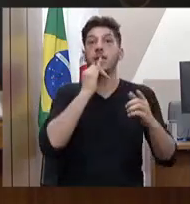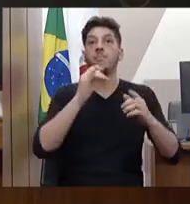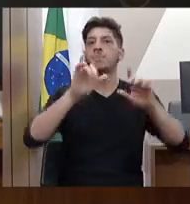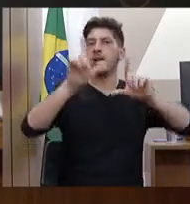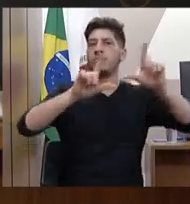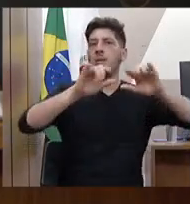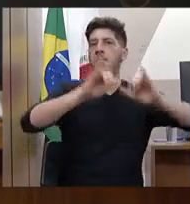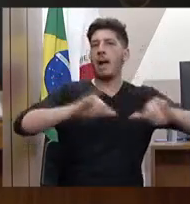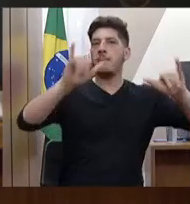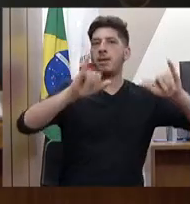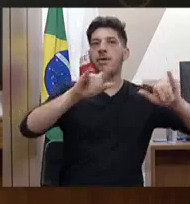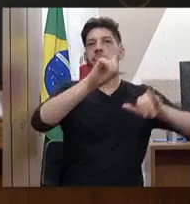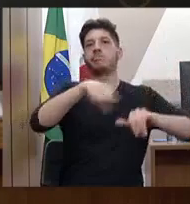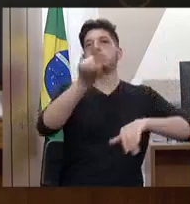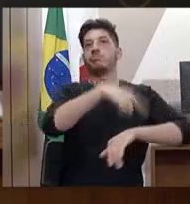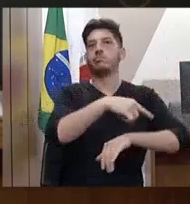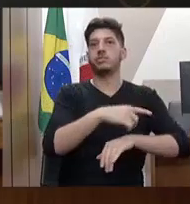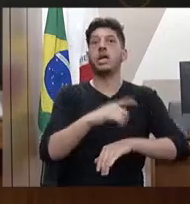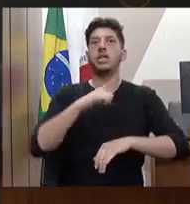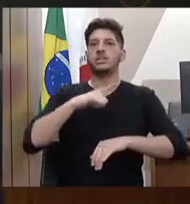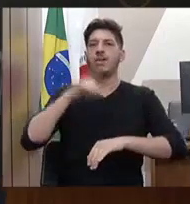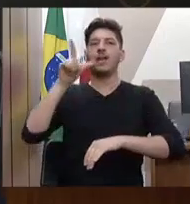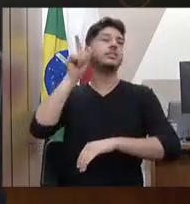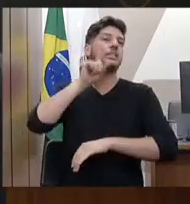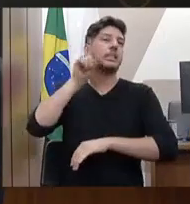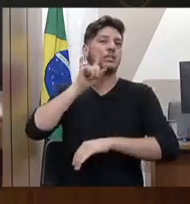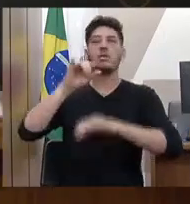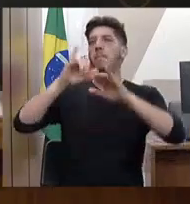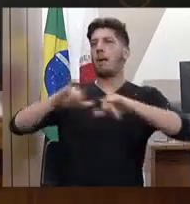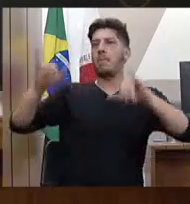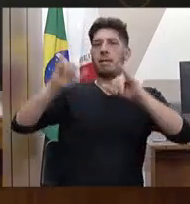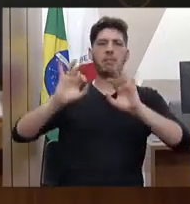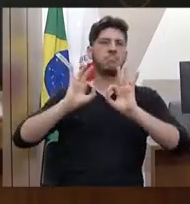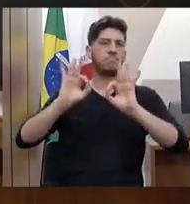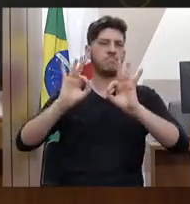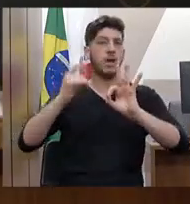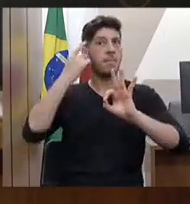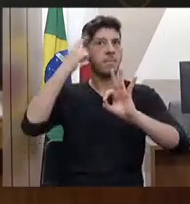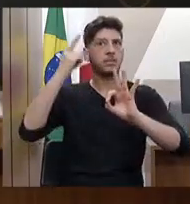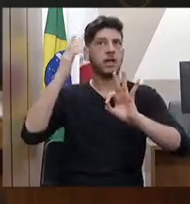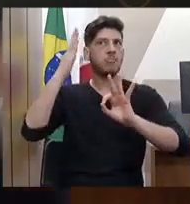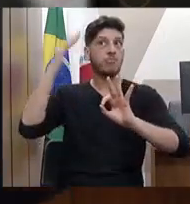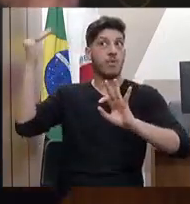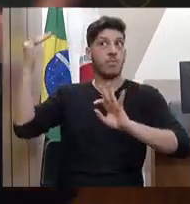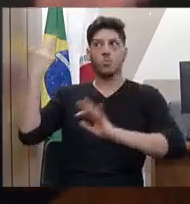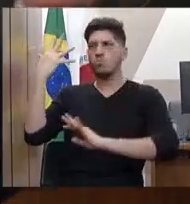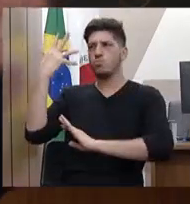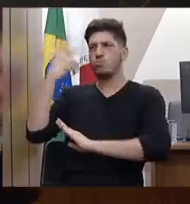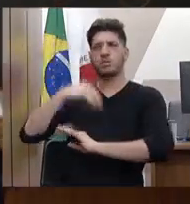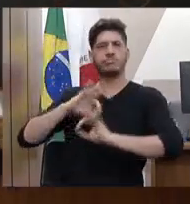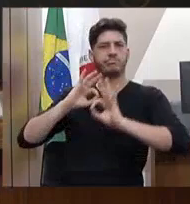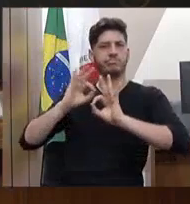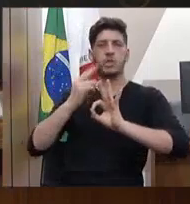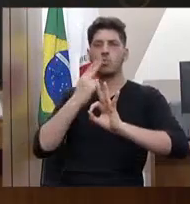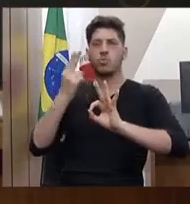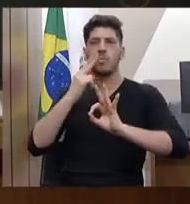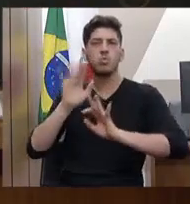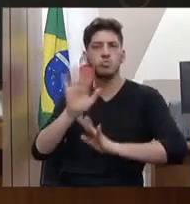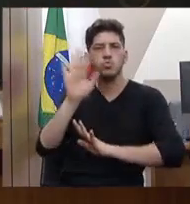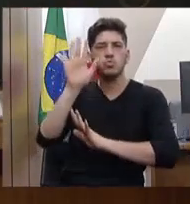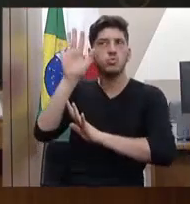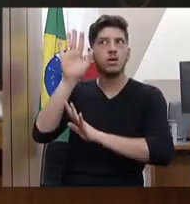televisão de cigarro Hollywood rumo ao sucesso pessoa achava que fumava que ficava mais bonito né o desenvolvimento